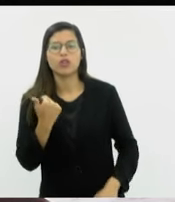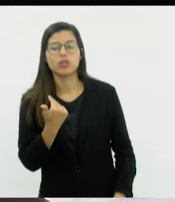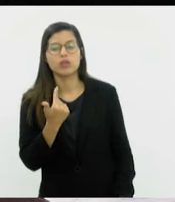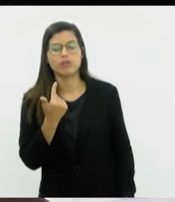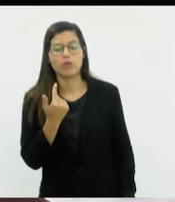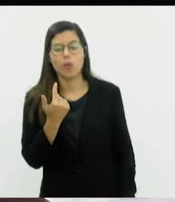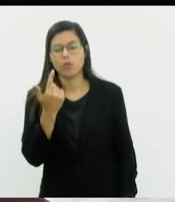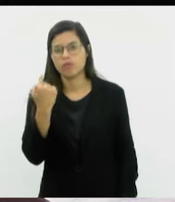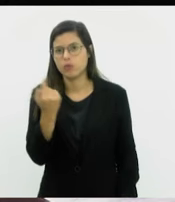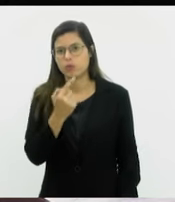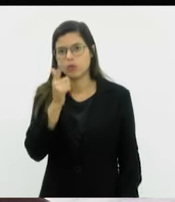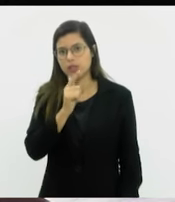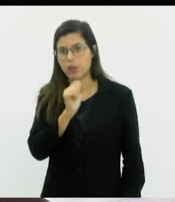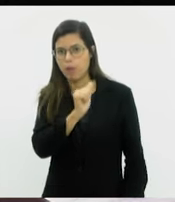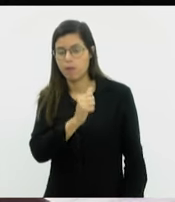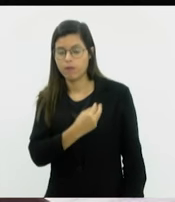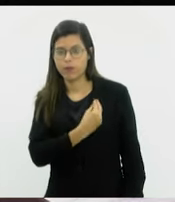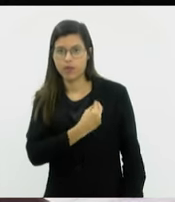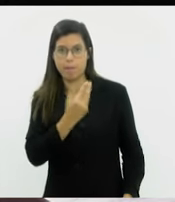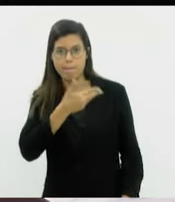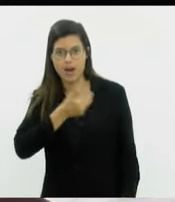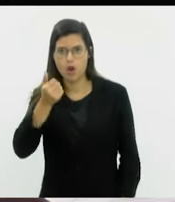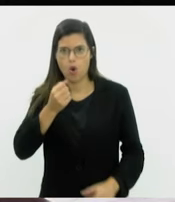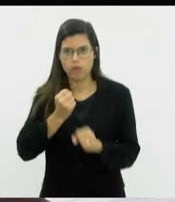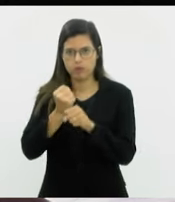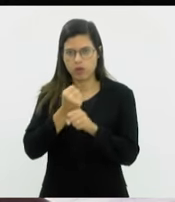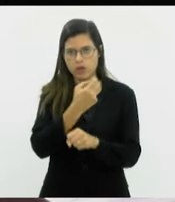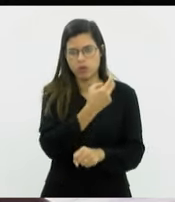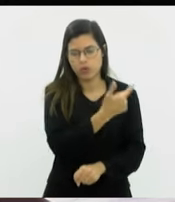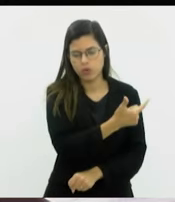a partir de 2025. Muito obrigado, senhor presidente.